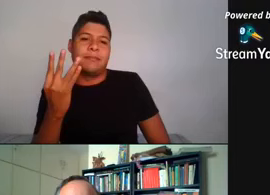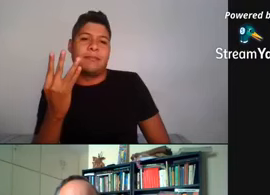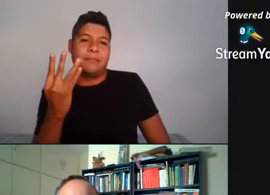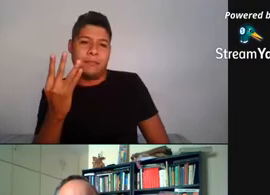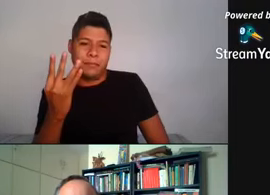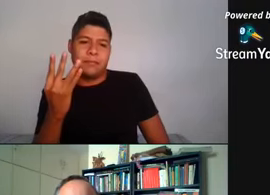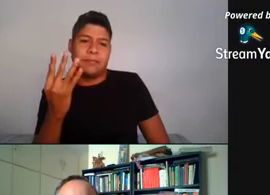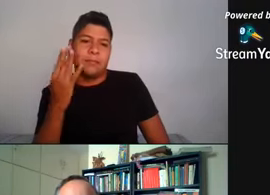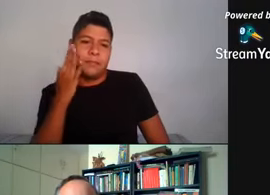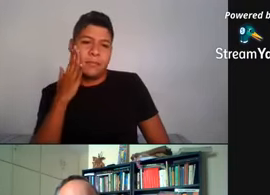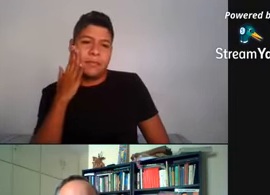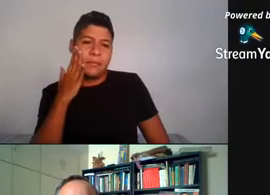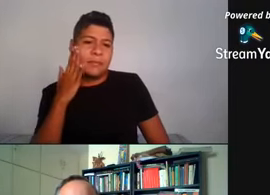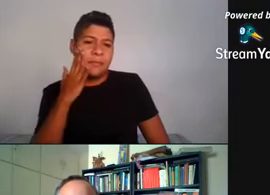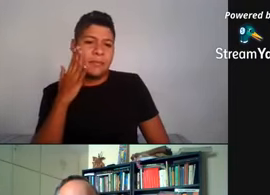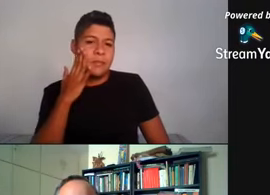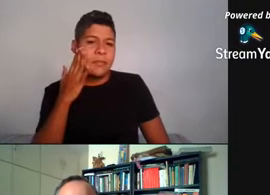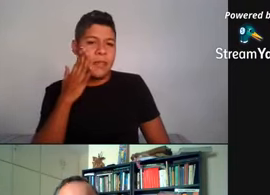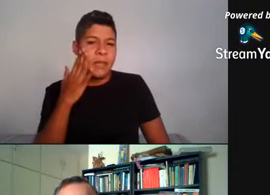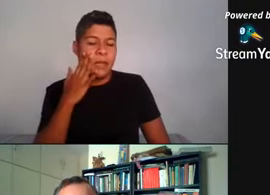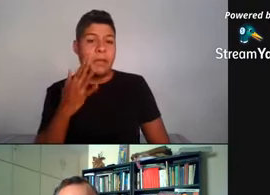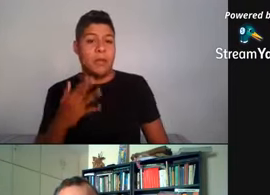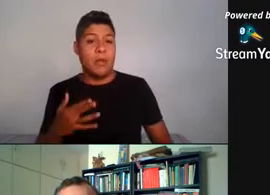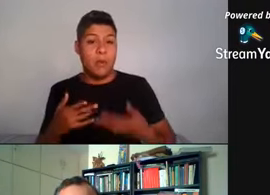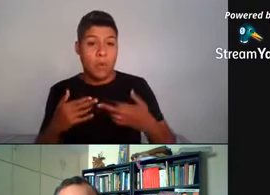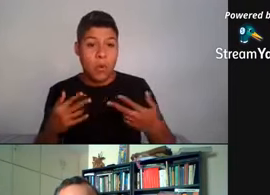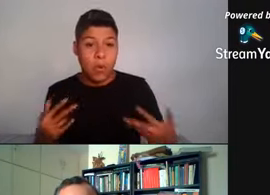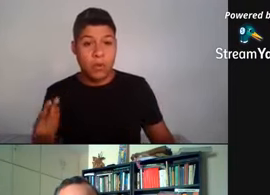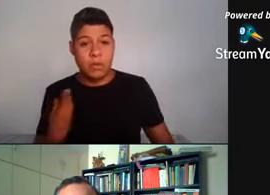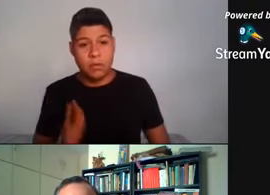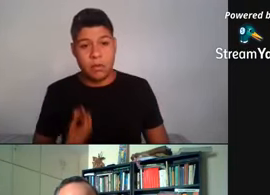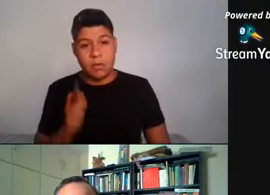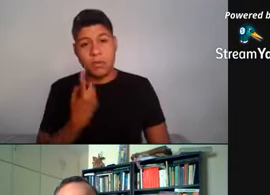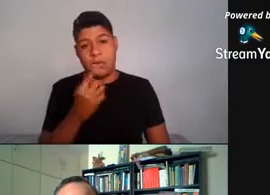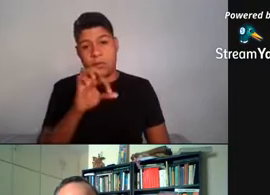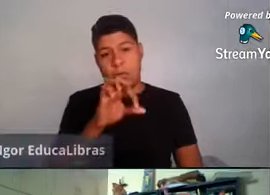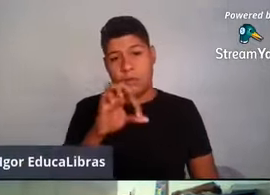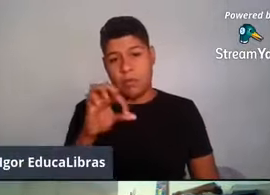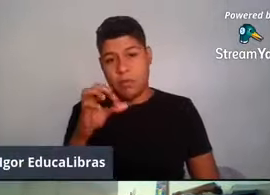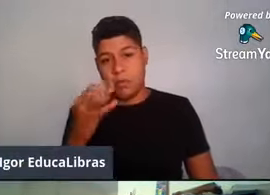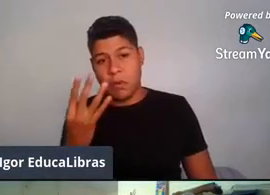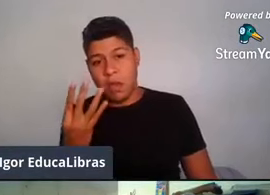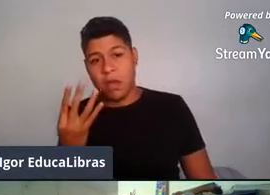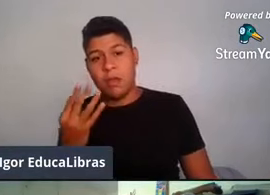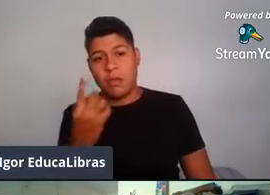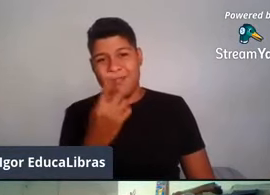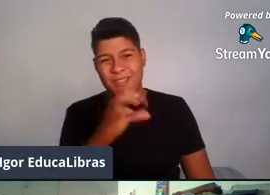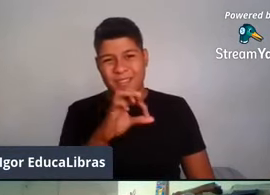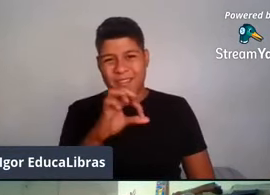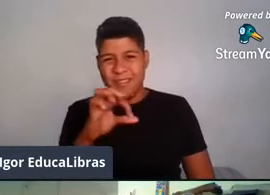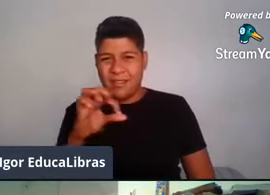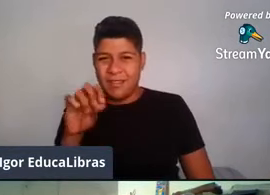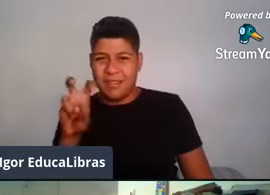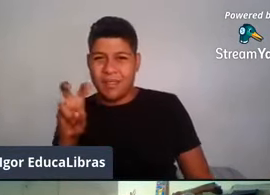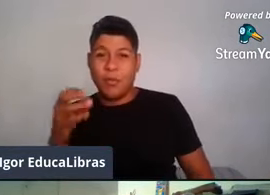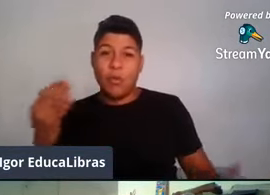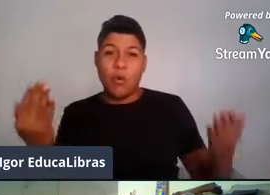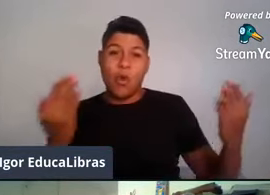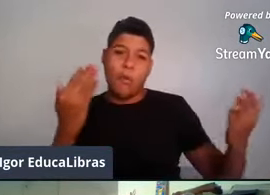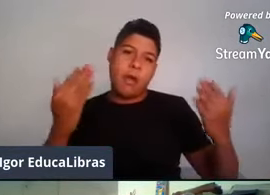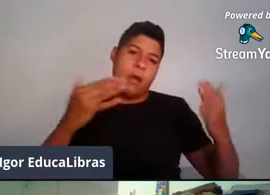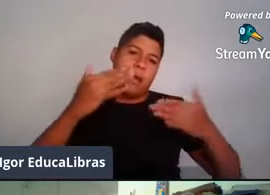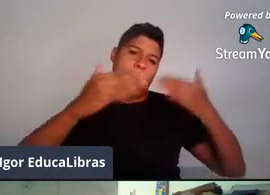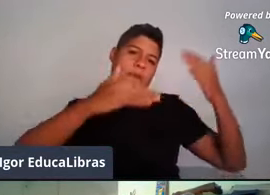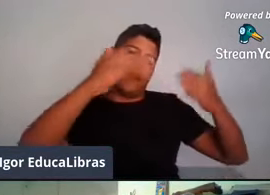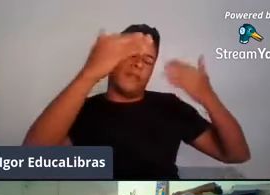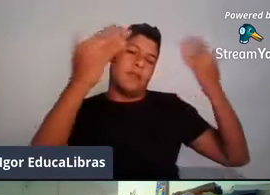A situação que estava em 94, 95 era essa. Quer dizer, não dá para a gente comparar com a evolução que teve para